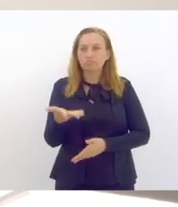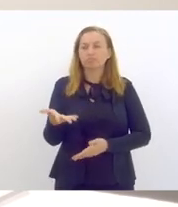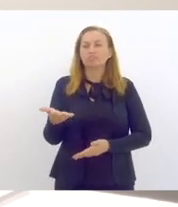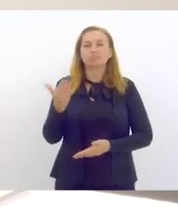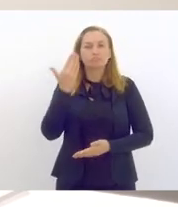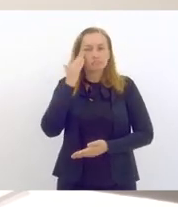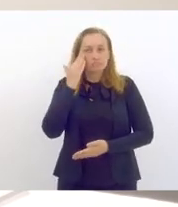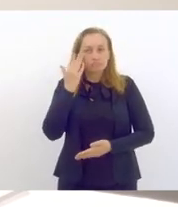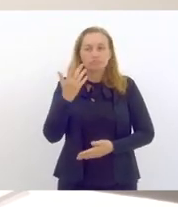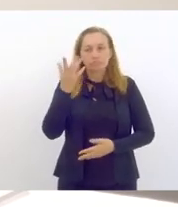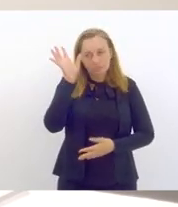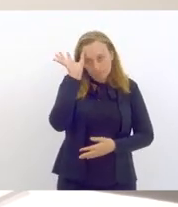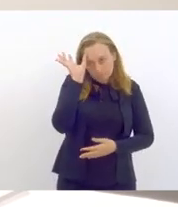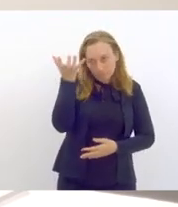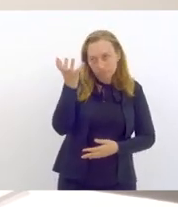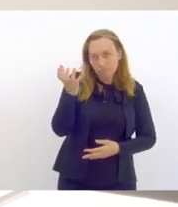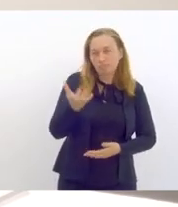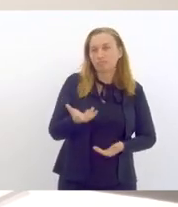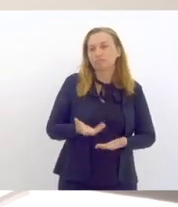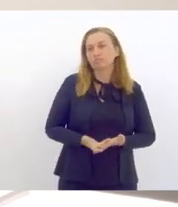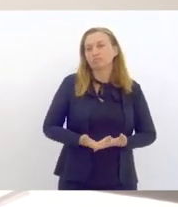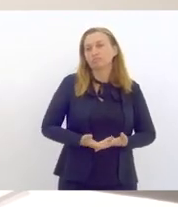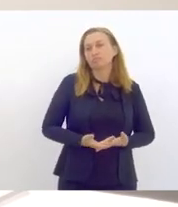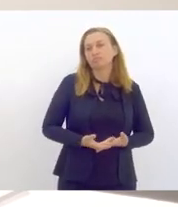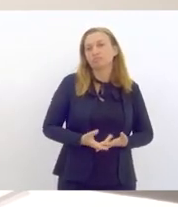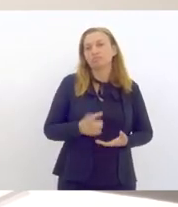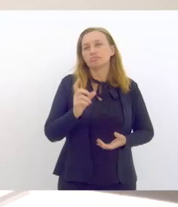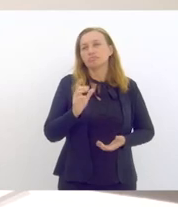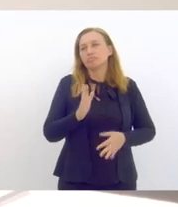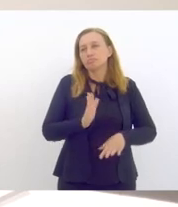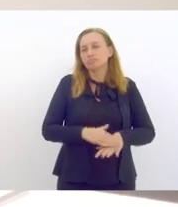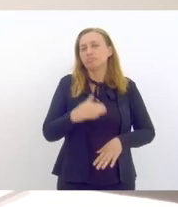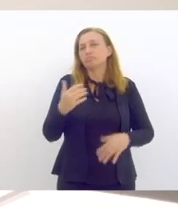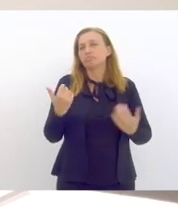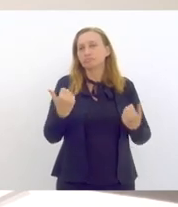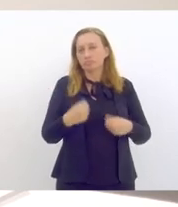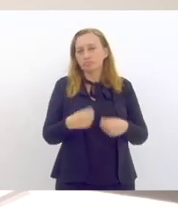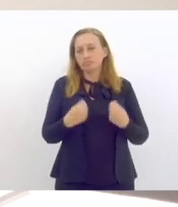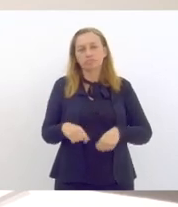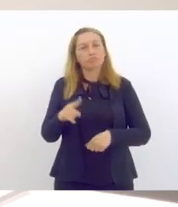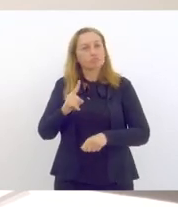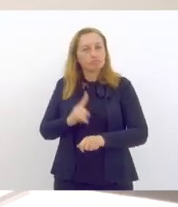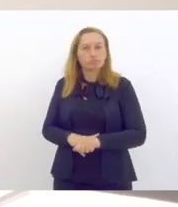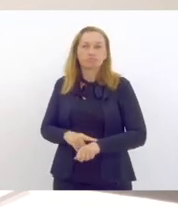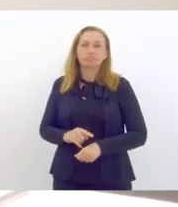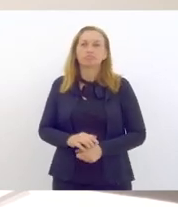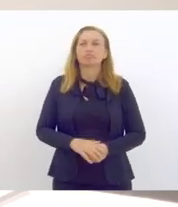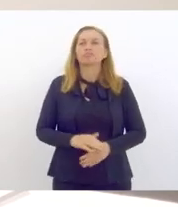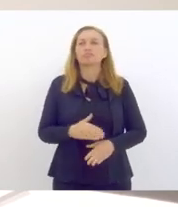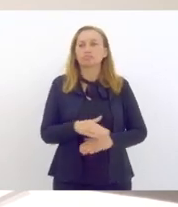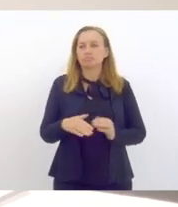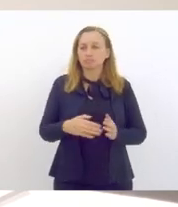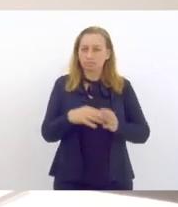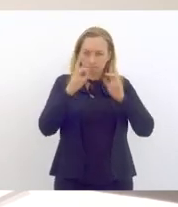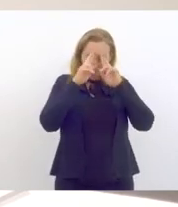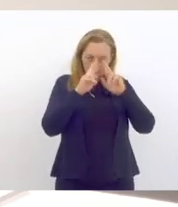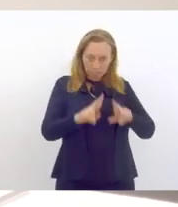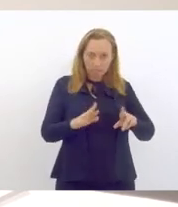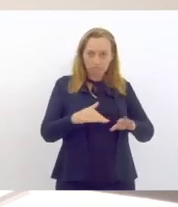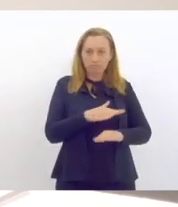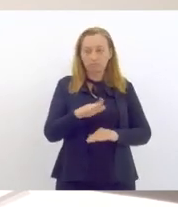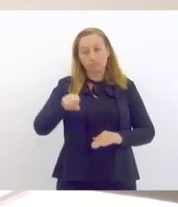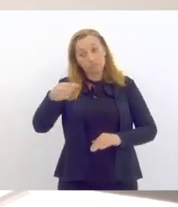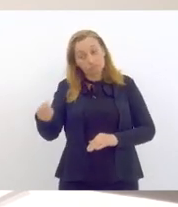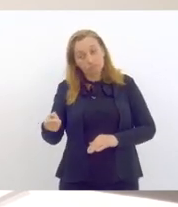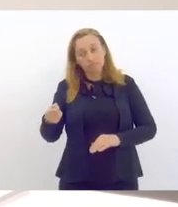possa resolver o que a gente mais precisa nesse momento com todo respeito a todas as outras